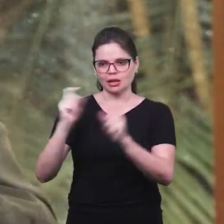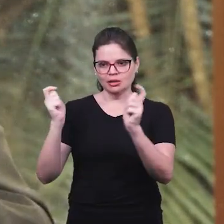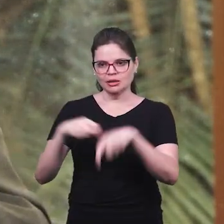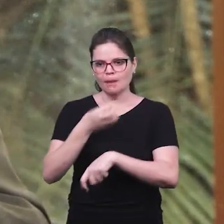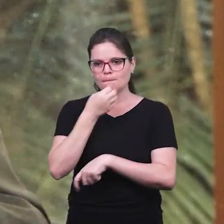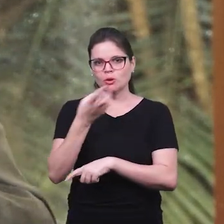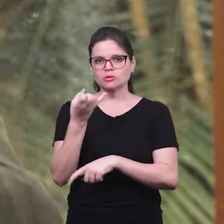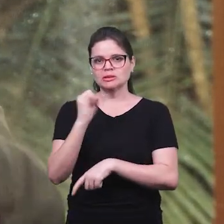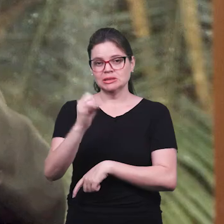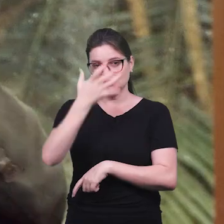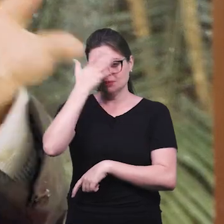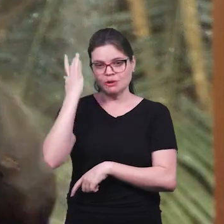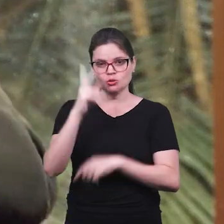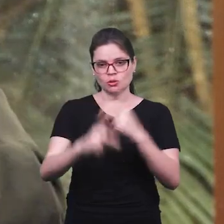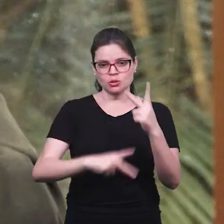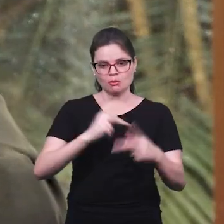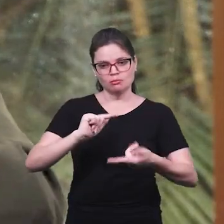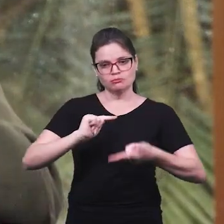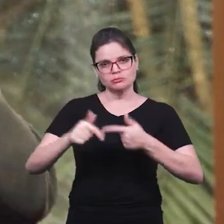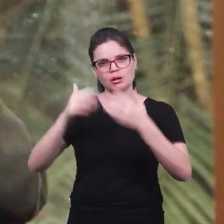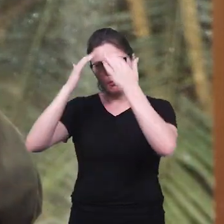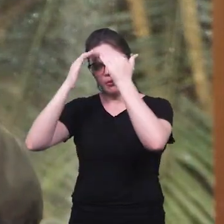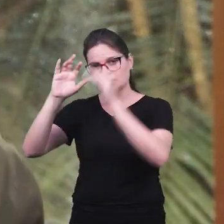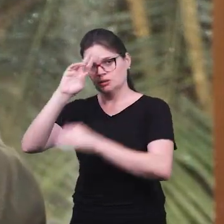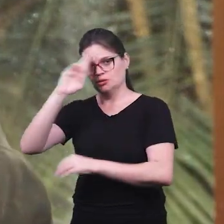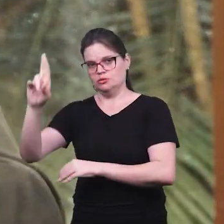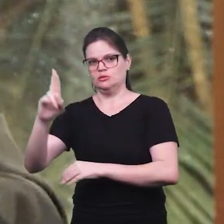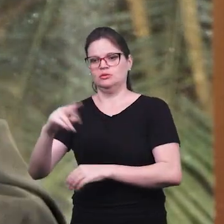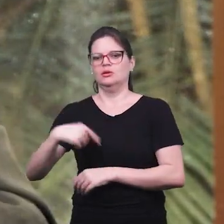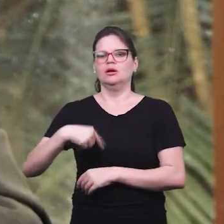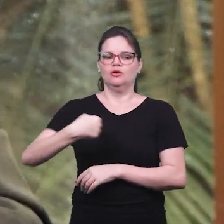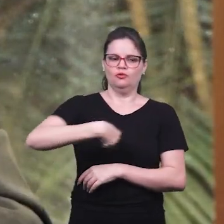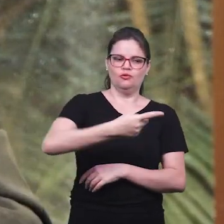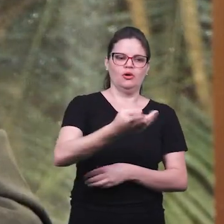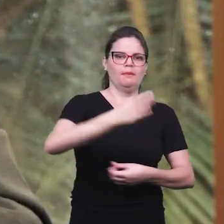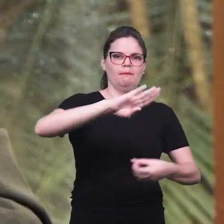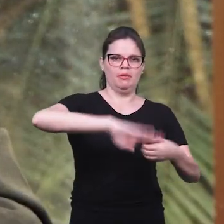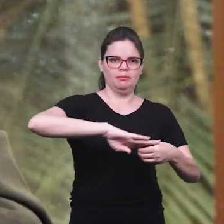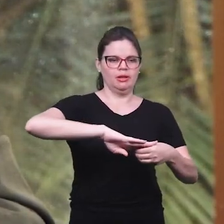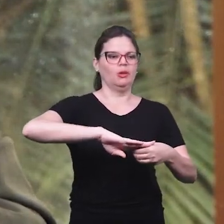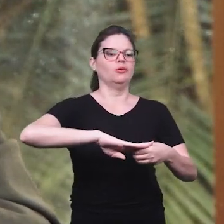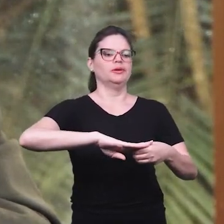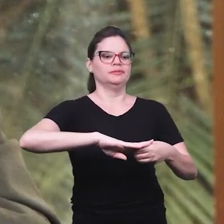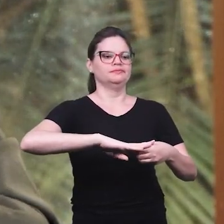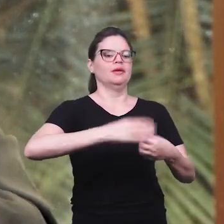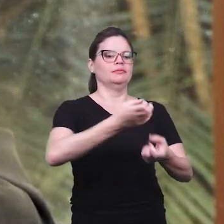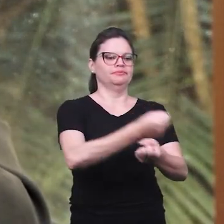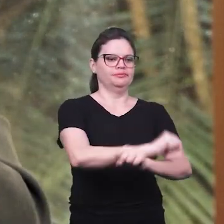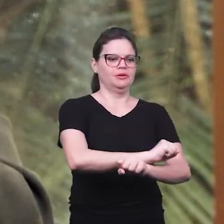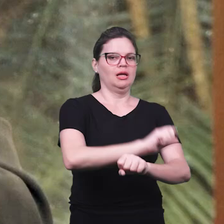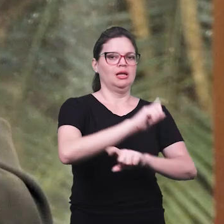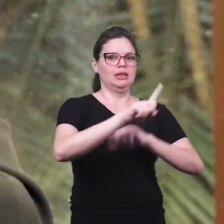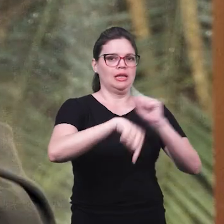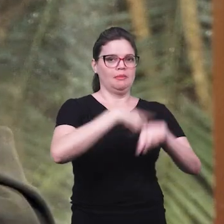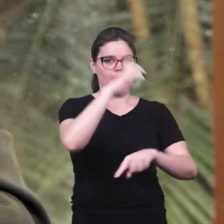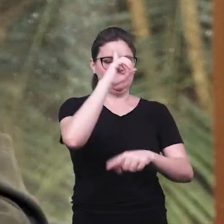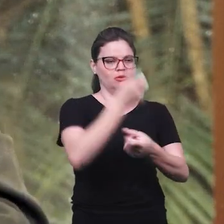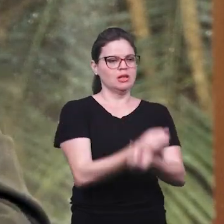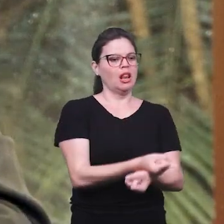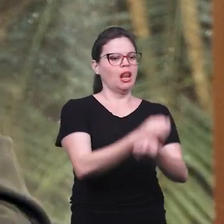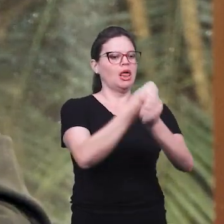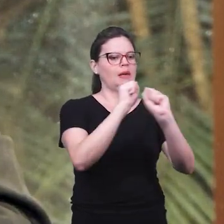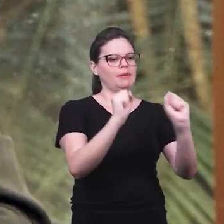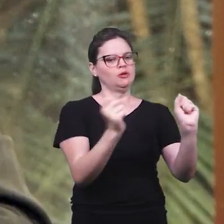habitando em Jerusalém. Voltaram do cativeiro, tornaram a se desviar. Então o Senhor, chegou um momento que